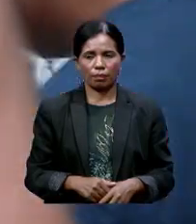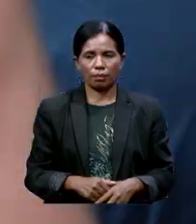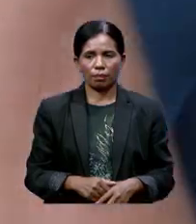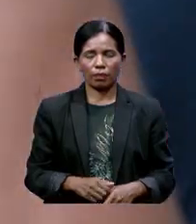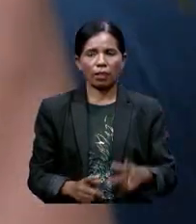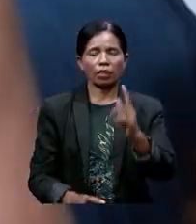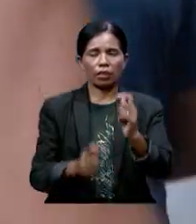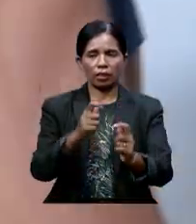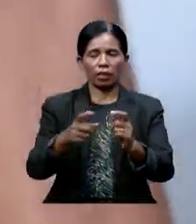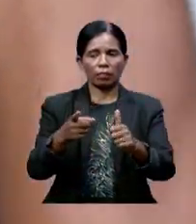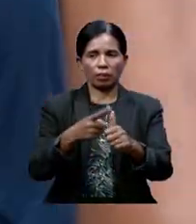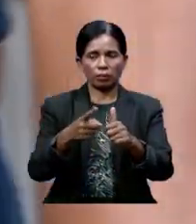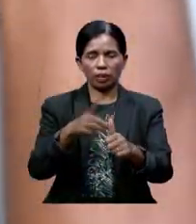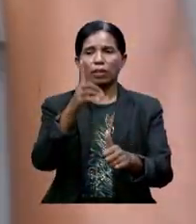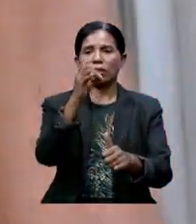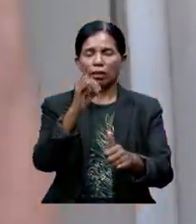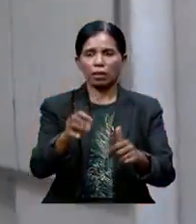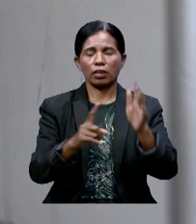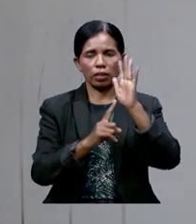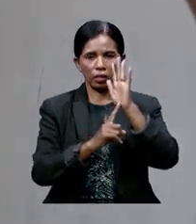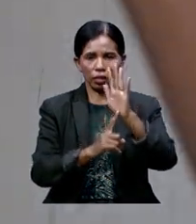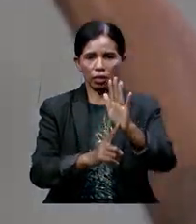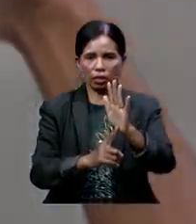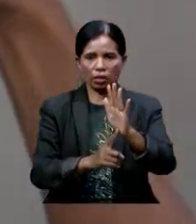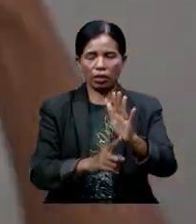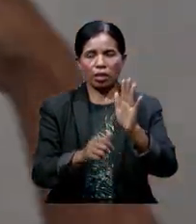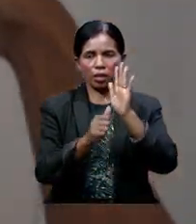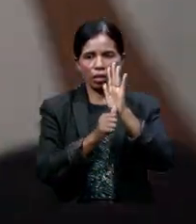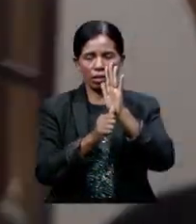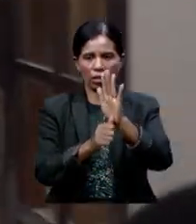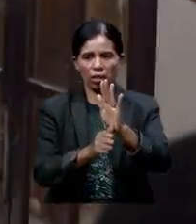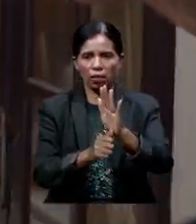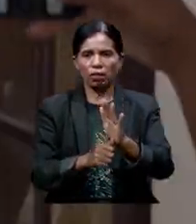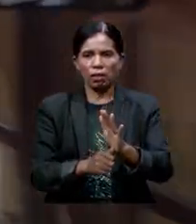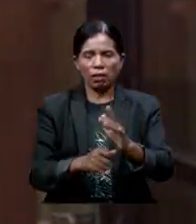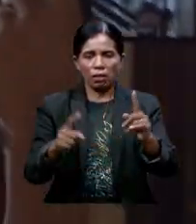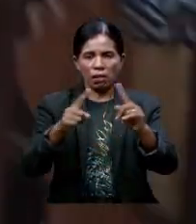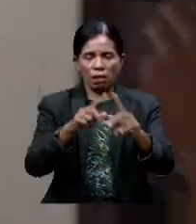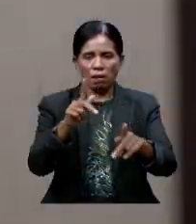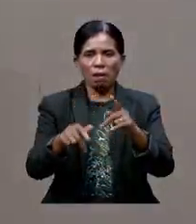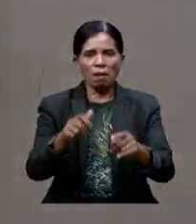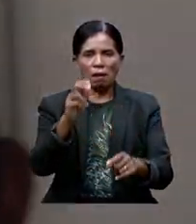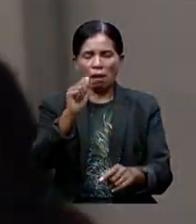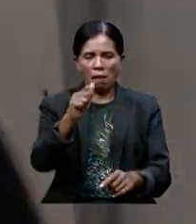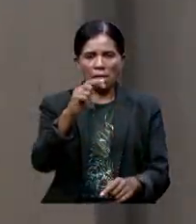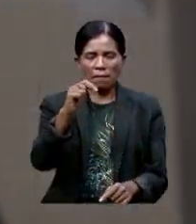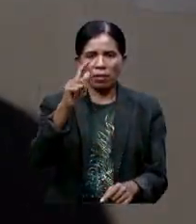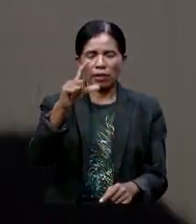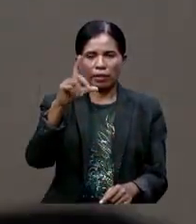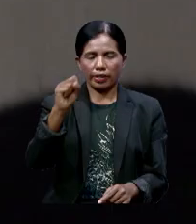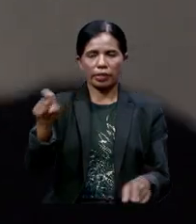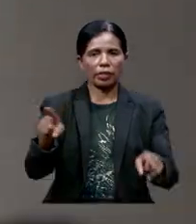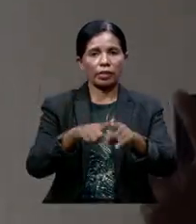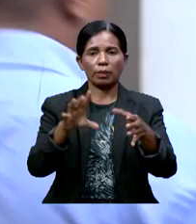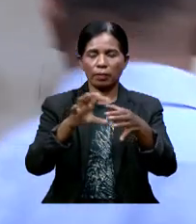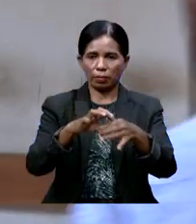Tribunal Judicial Primeira Instância Dili aplica medida coação apresentação periódica Barguido Ho Inicial LS Nudar membro